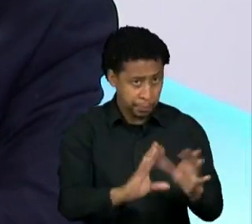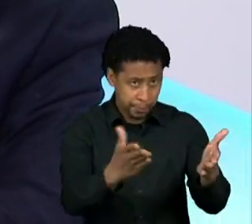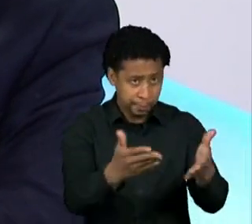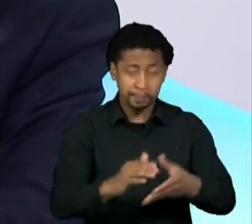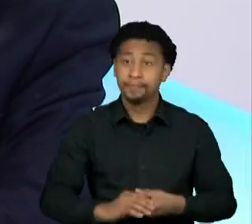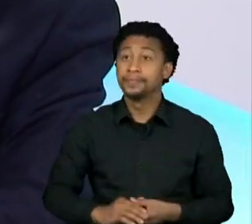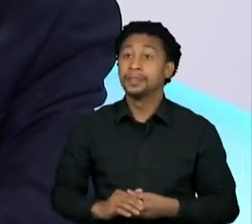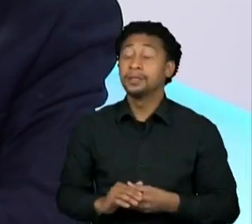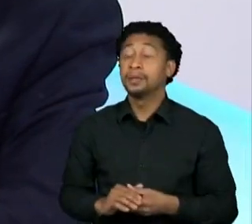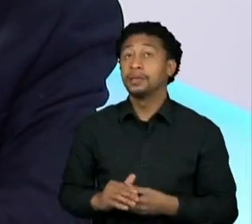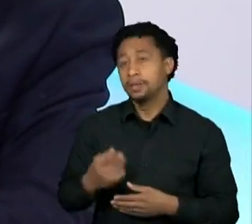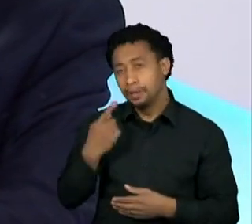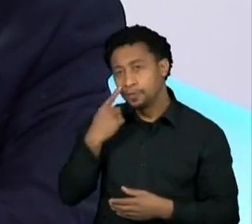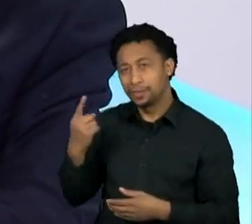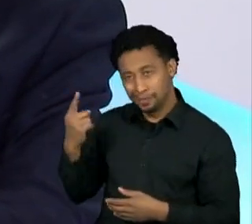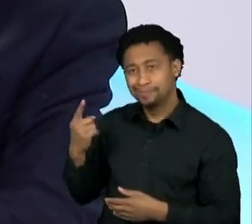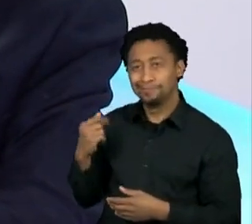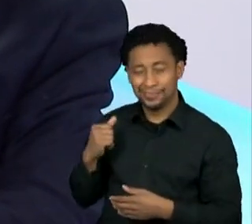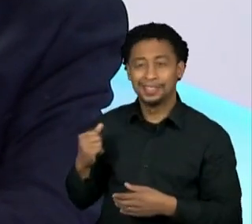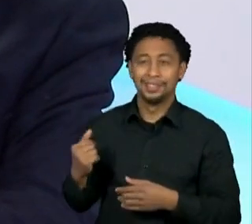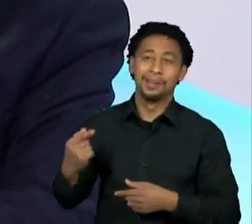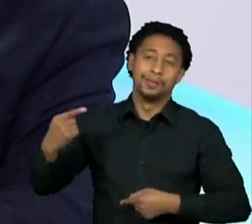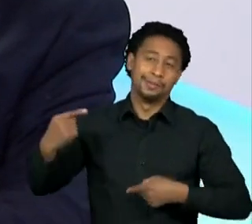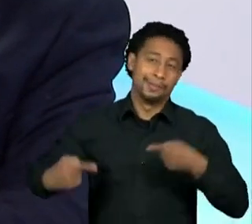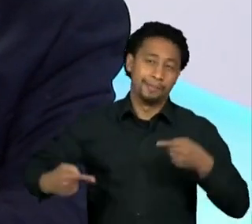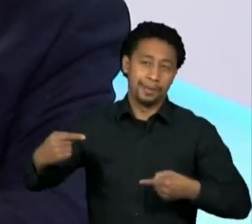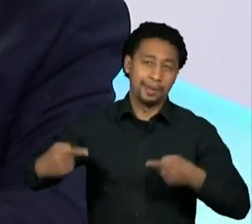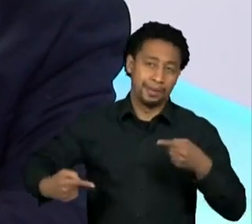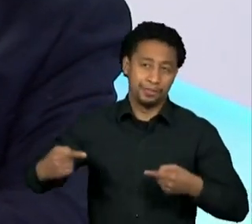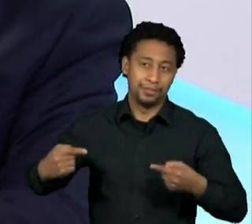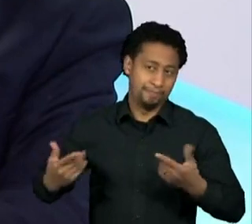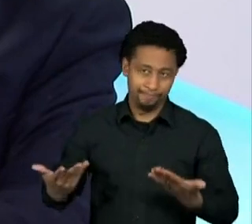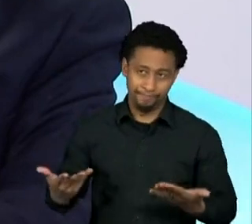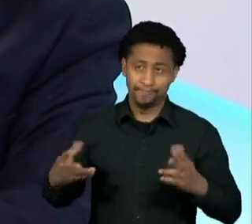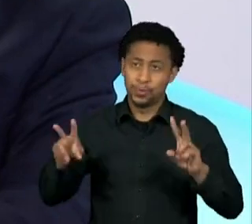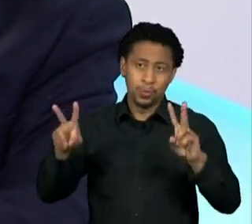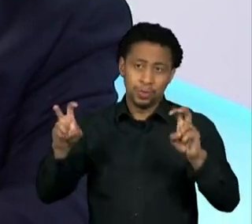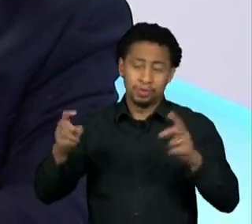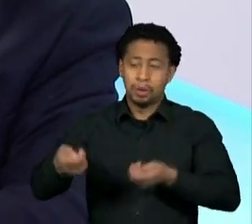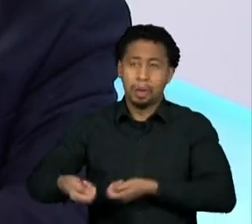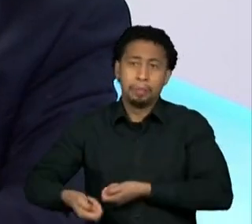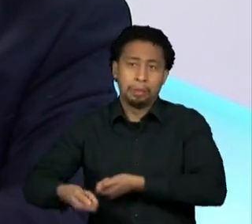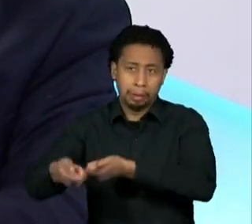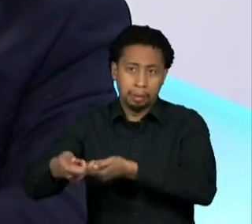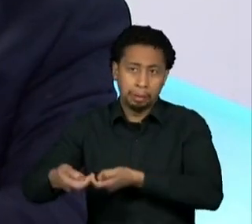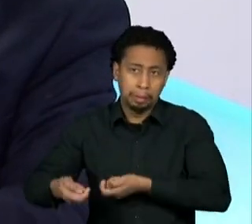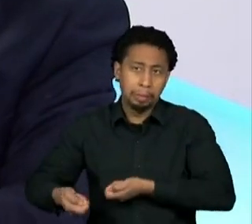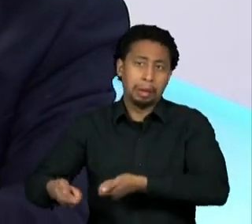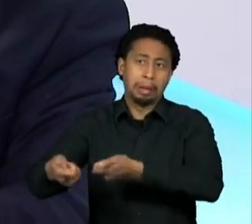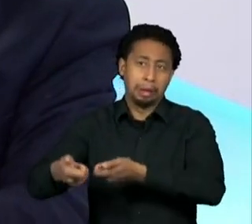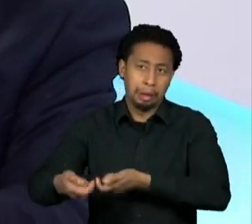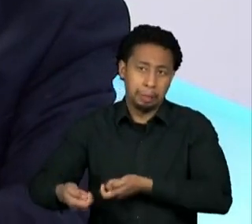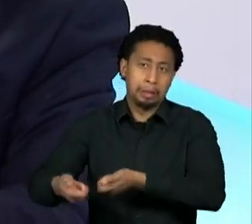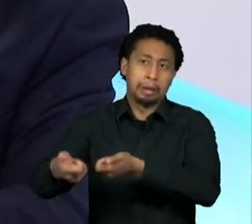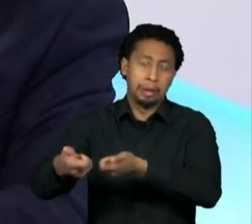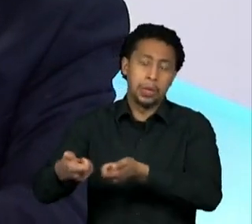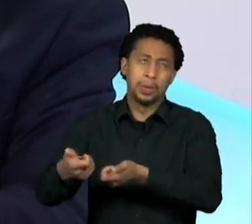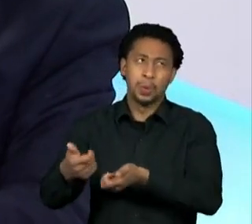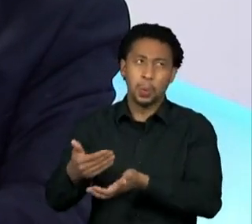debate recente é essa ideia do desses auxílios que teria um sonho